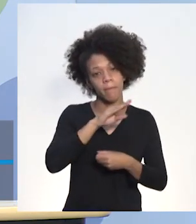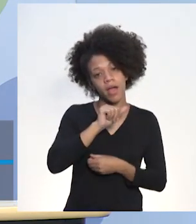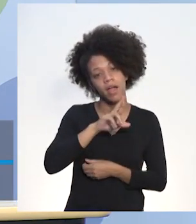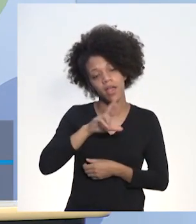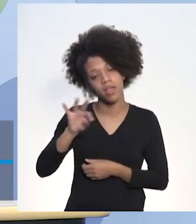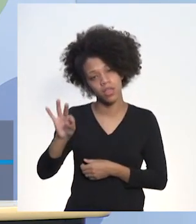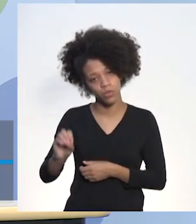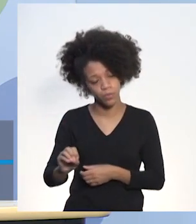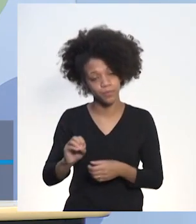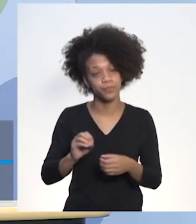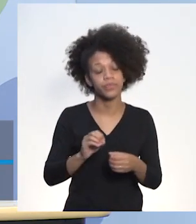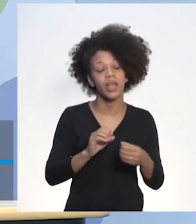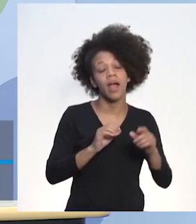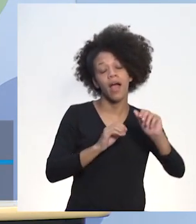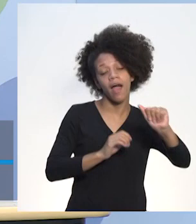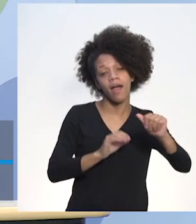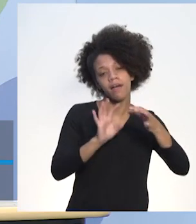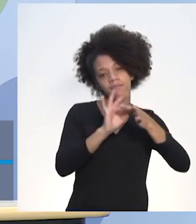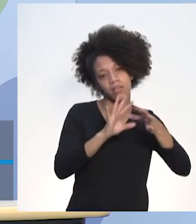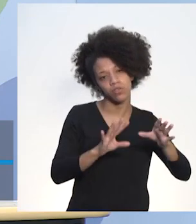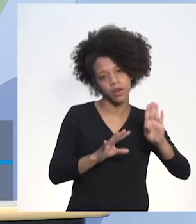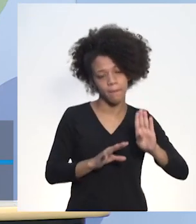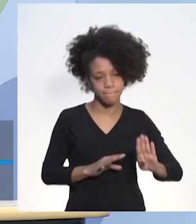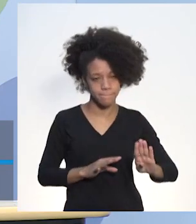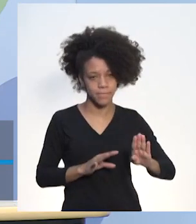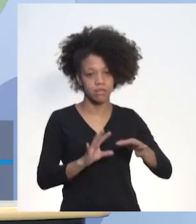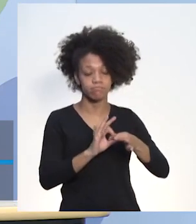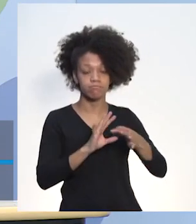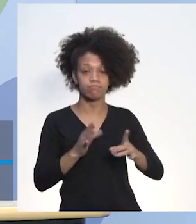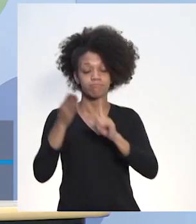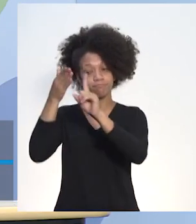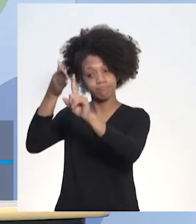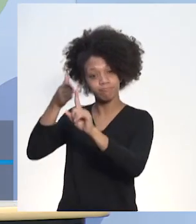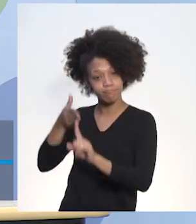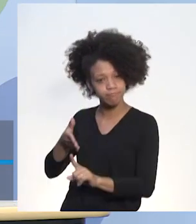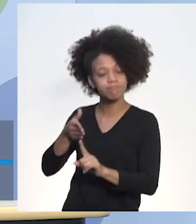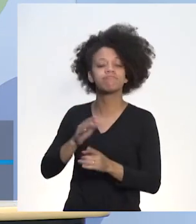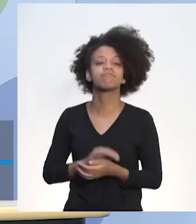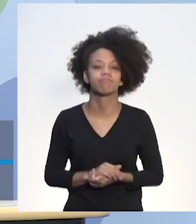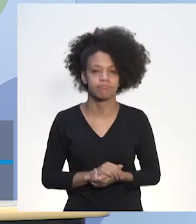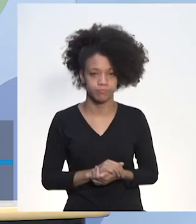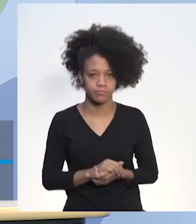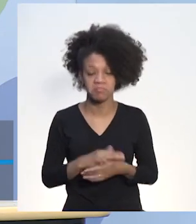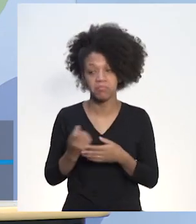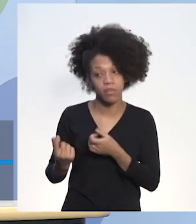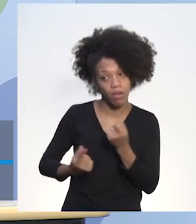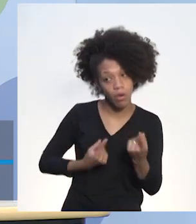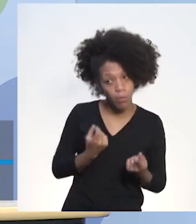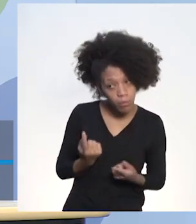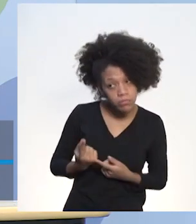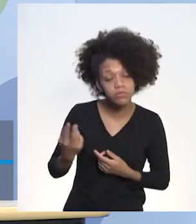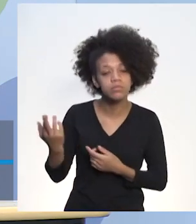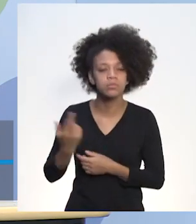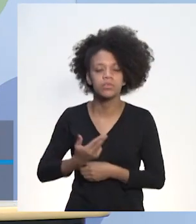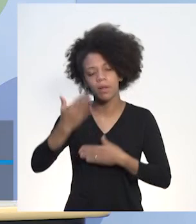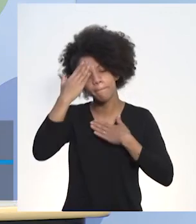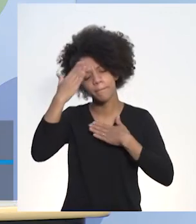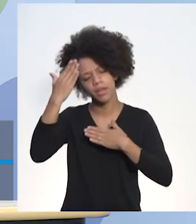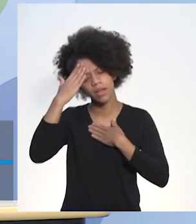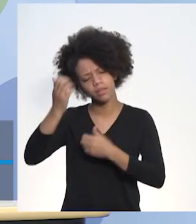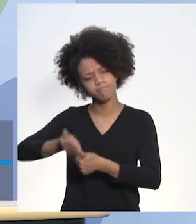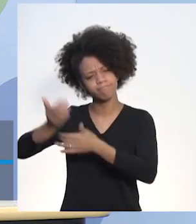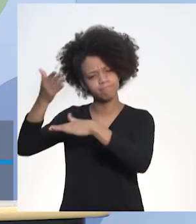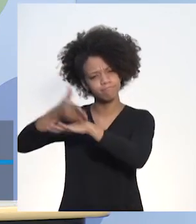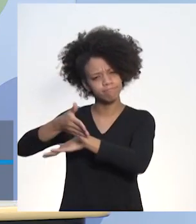A, aleatório, B, determinístico, C, determinístico e D, determinístico. Alessandra, algumas das respostas. Obrigado pelas